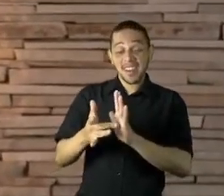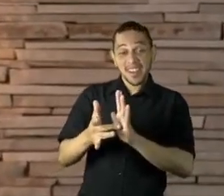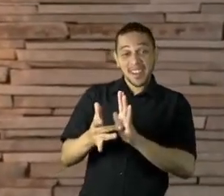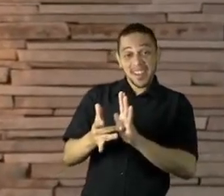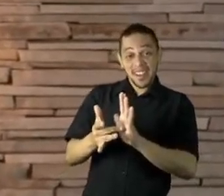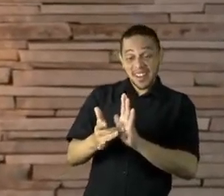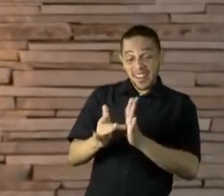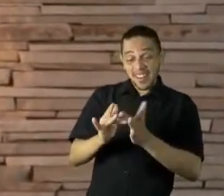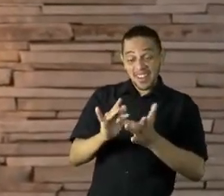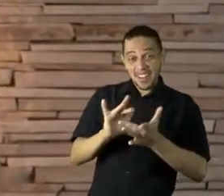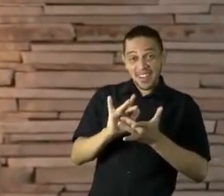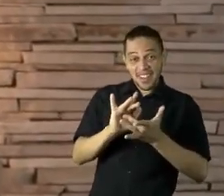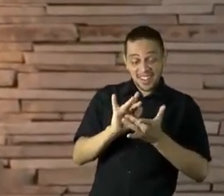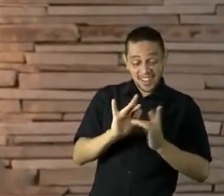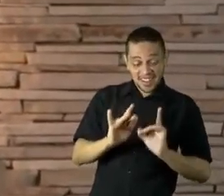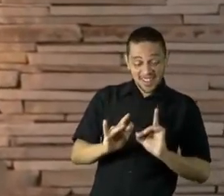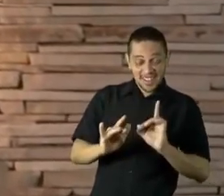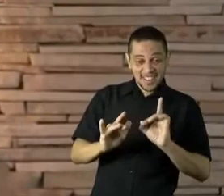nosso